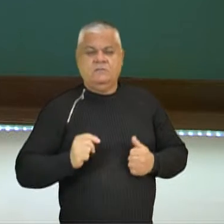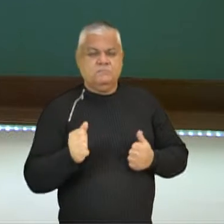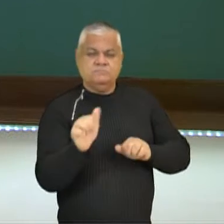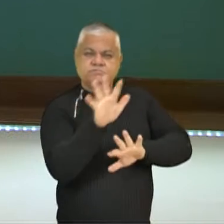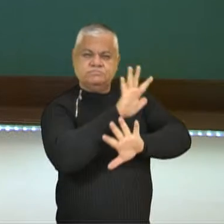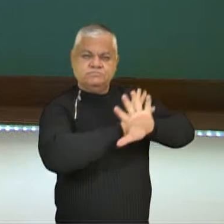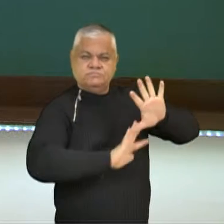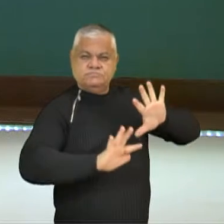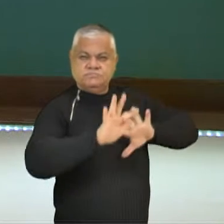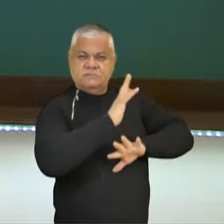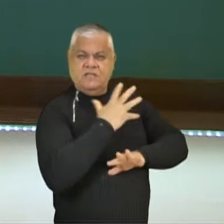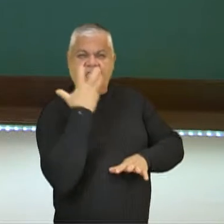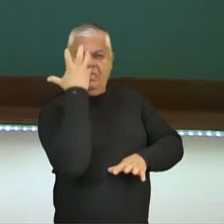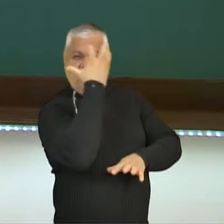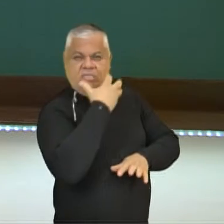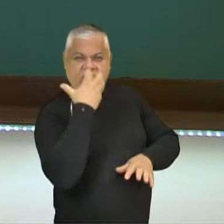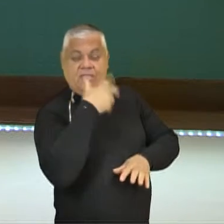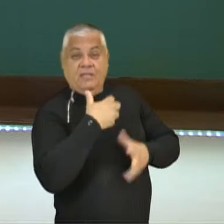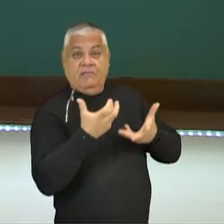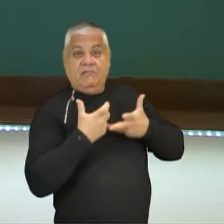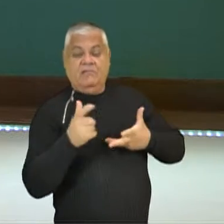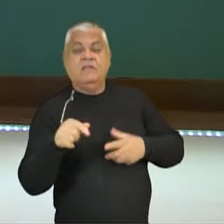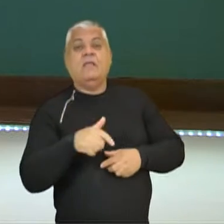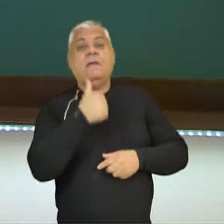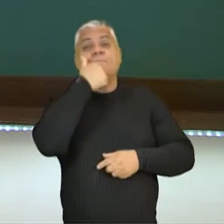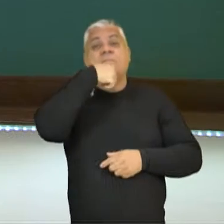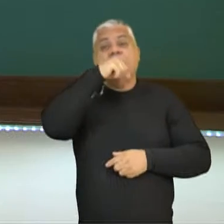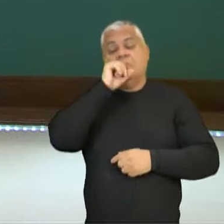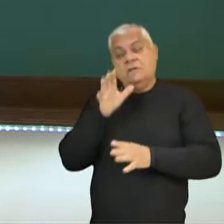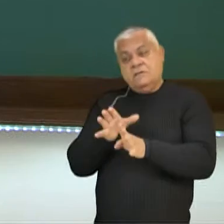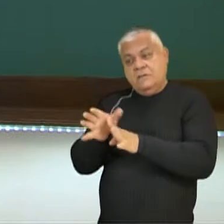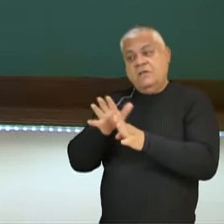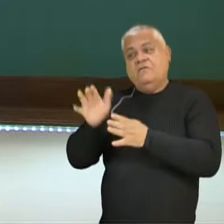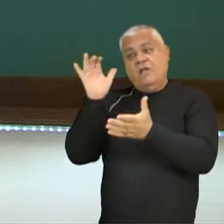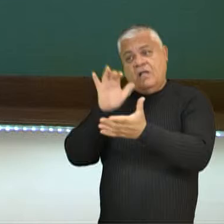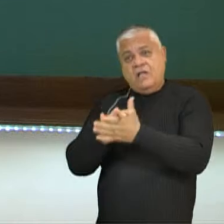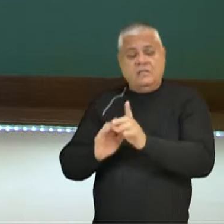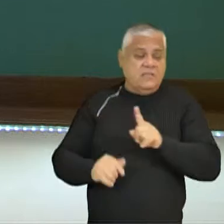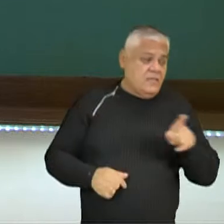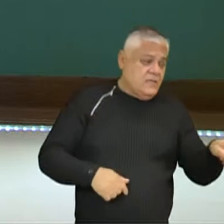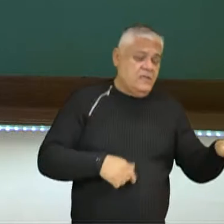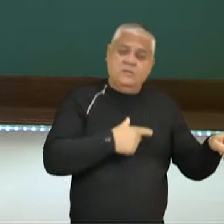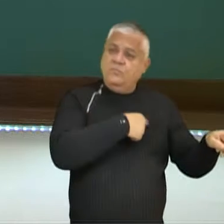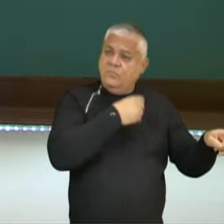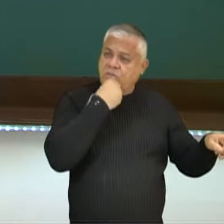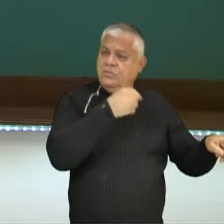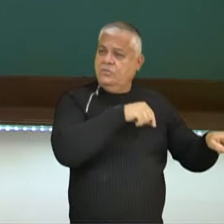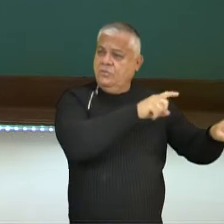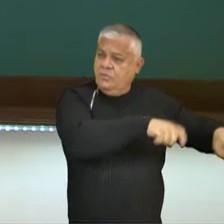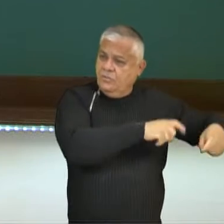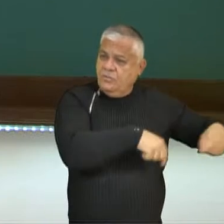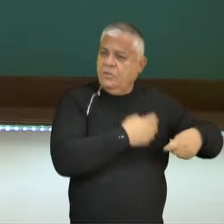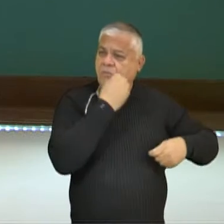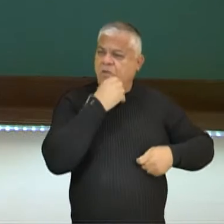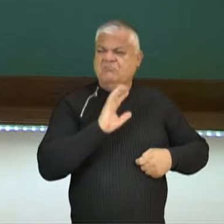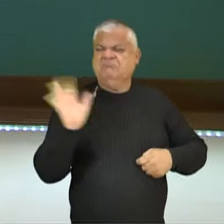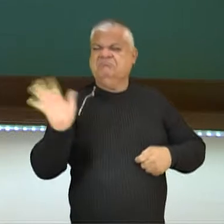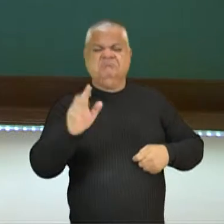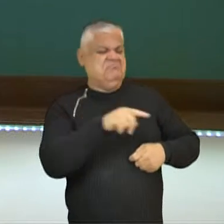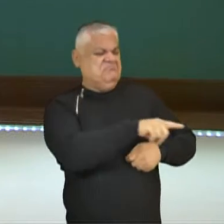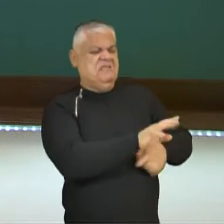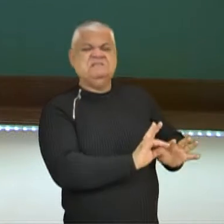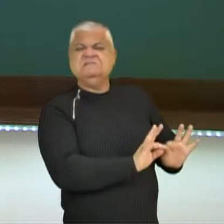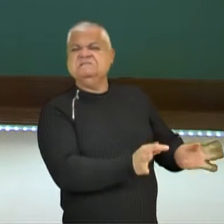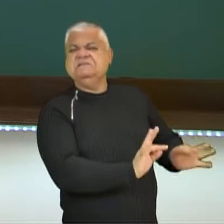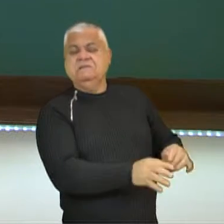sedutor. Sua mãe sugeriu para que ela se casasse com o filho de lavrador. Ela não quis porque ele era muito simples.